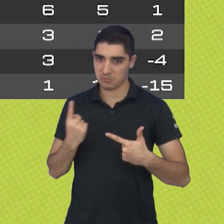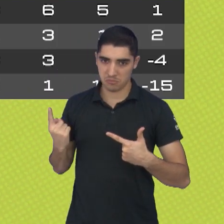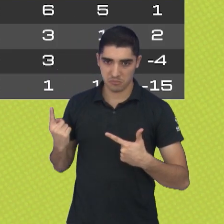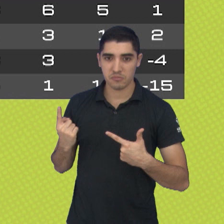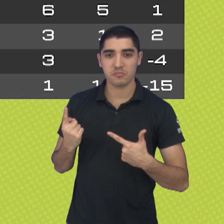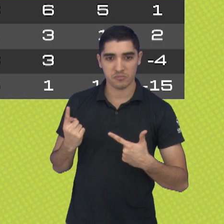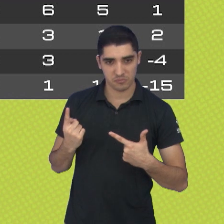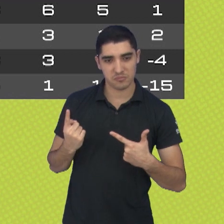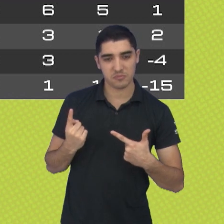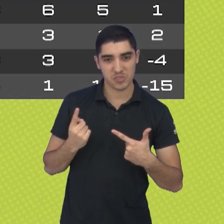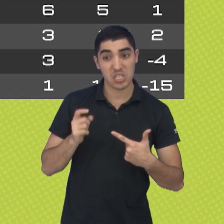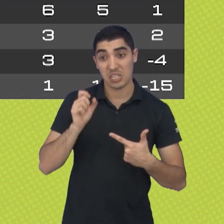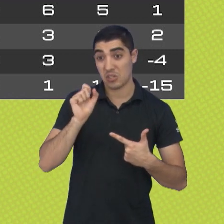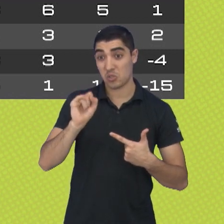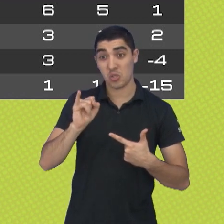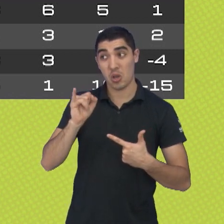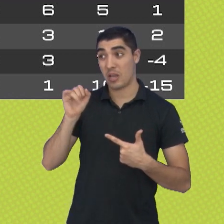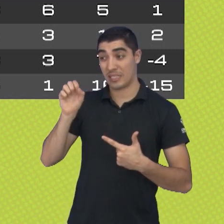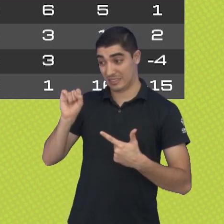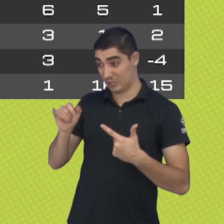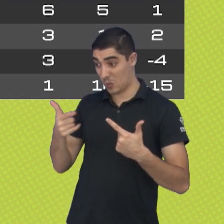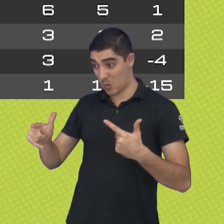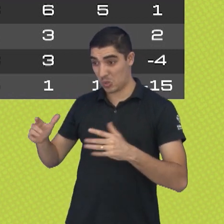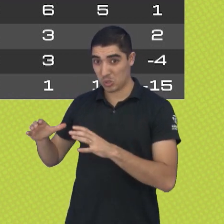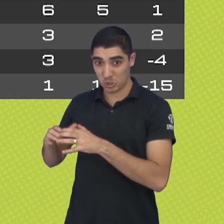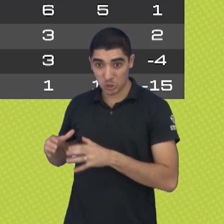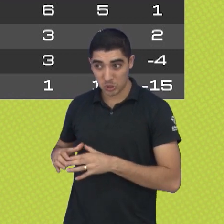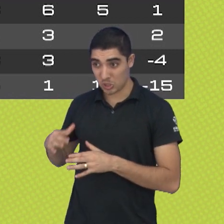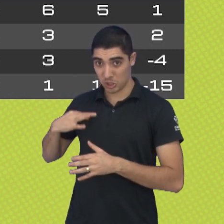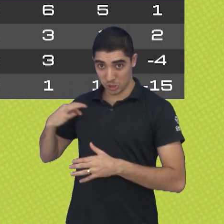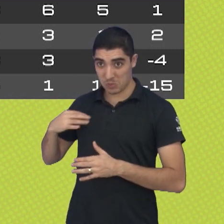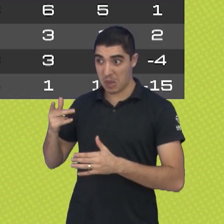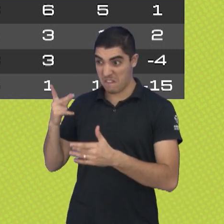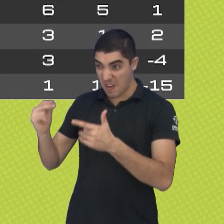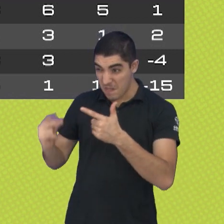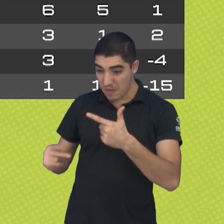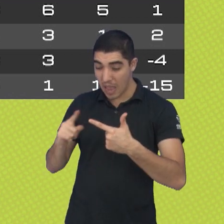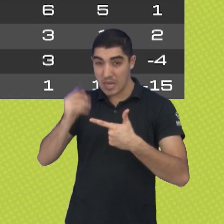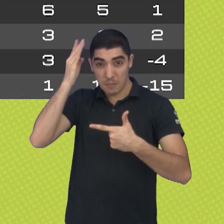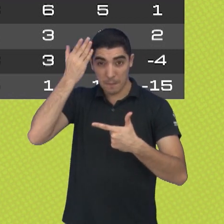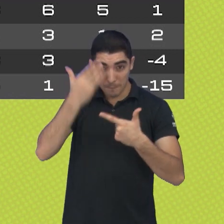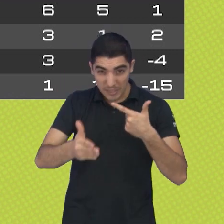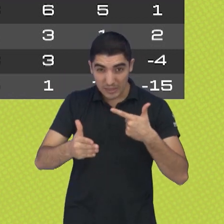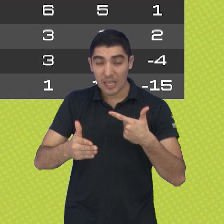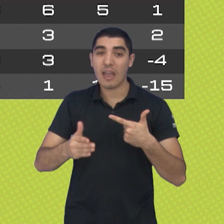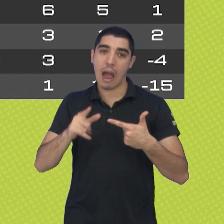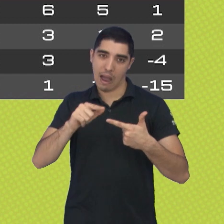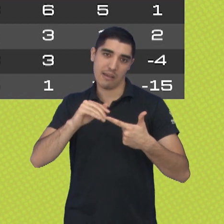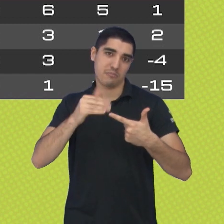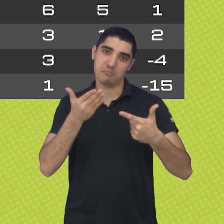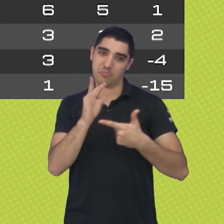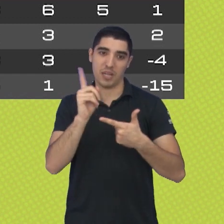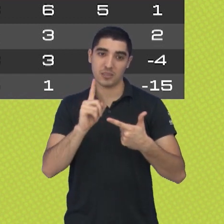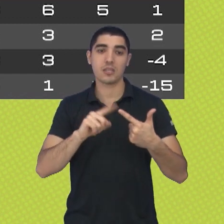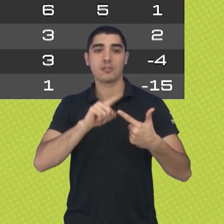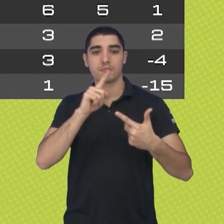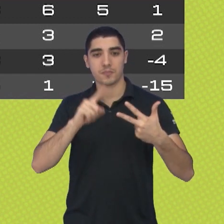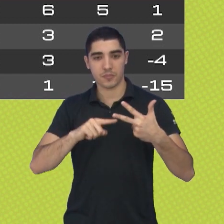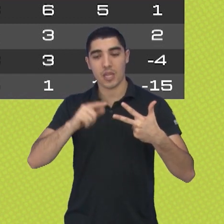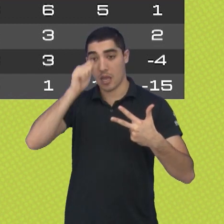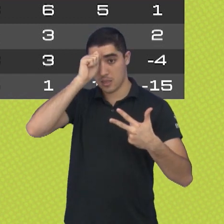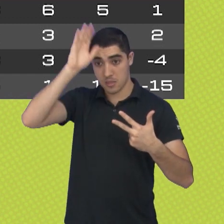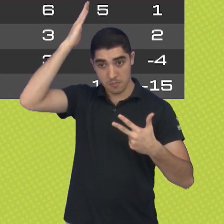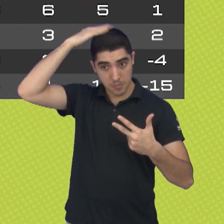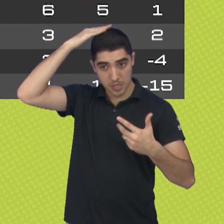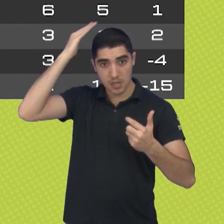o Taubaté da classificação, assim como o Atlético Paranaense, misto ali, Minas Brasília acabam brigando, né? O misto na 4ª posição hoje, o